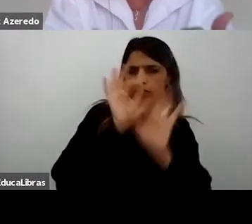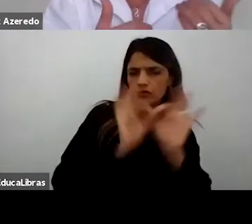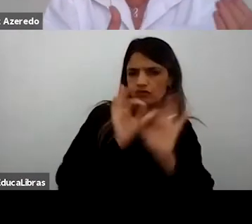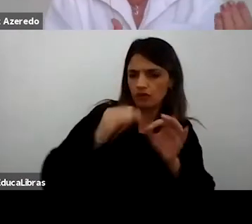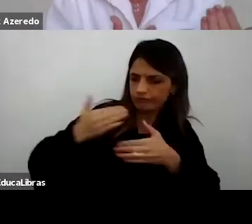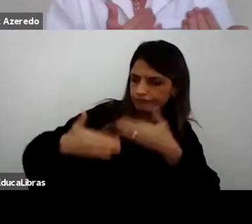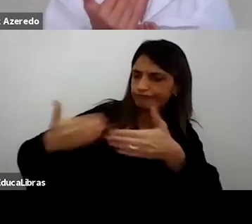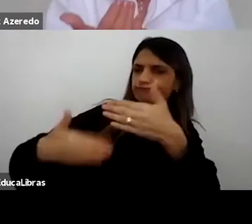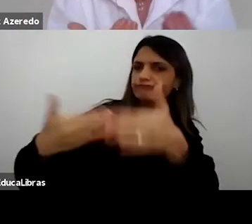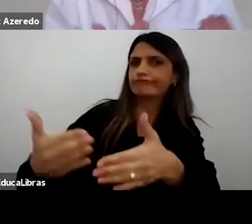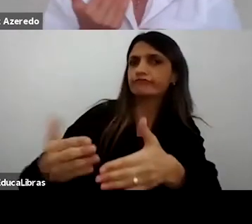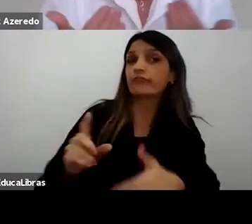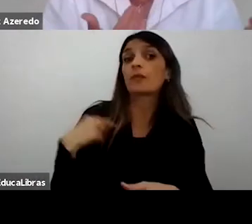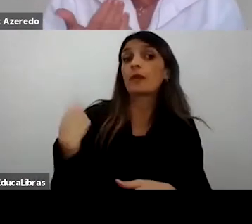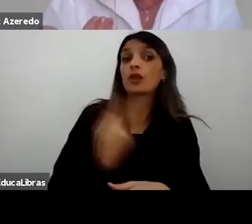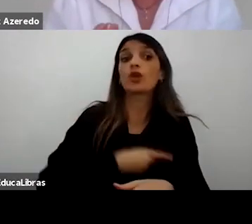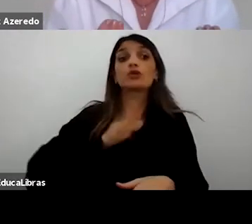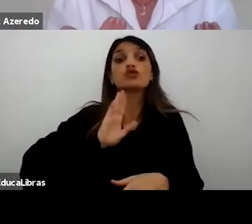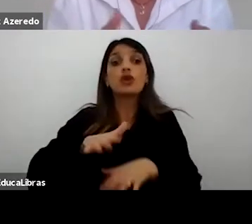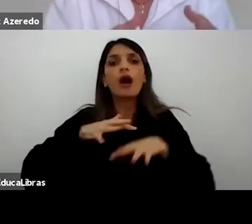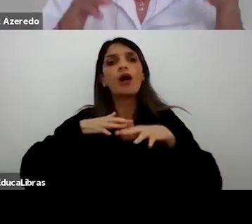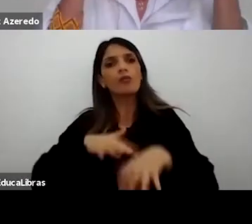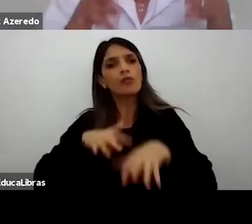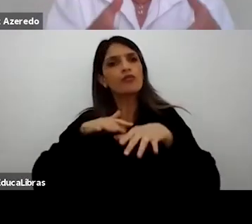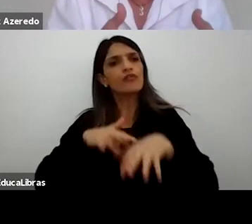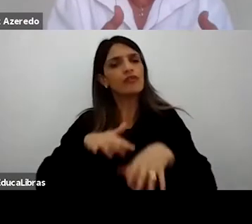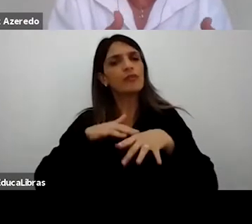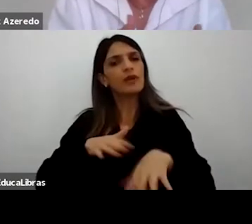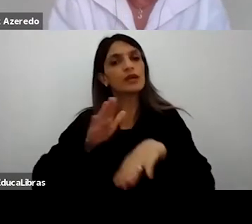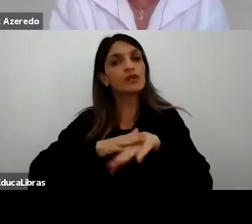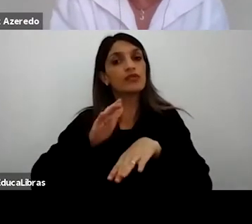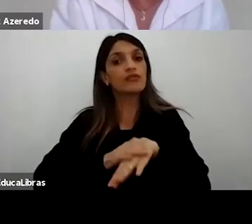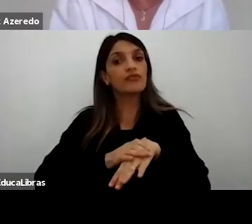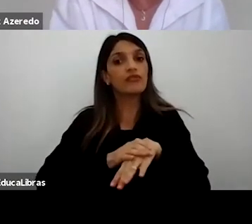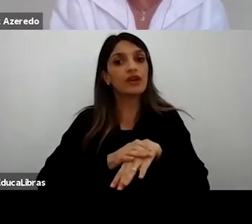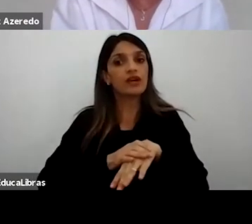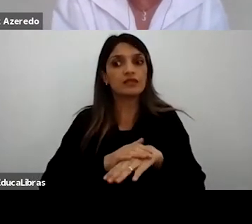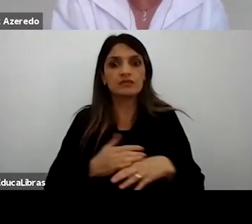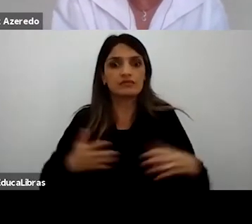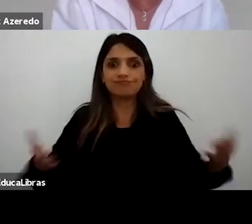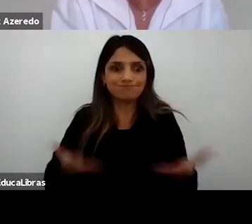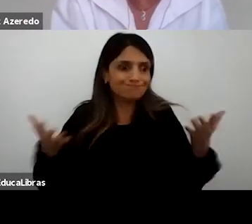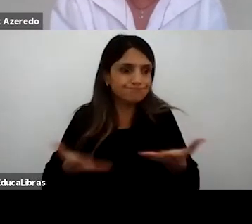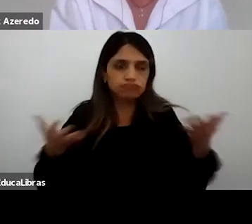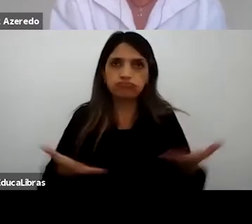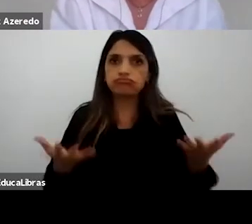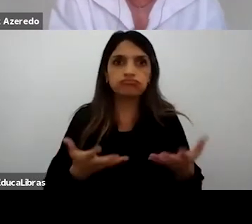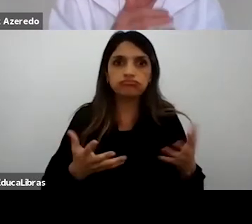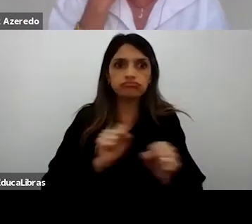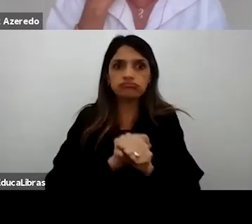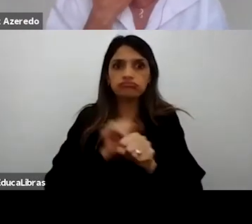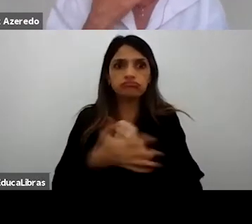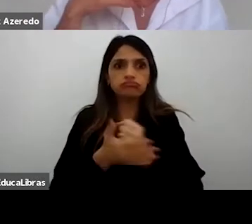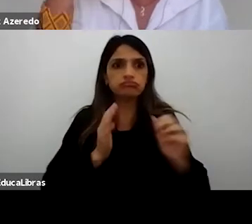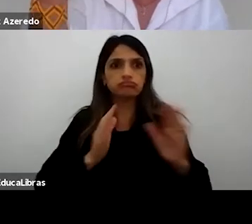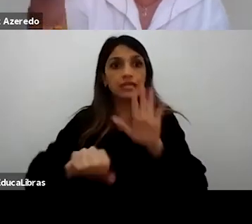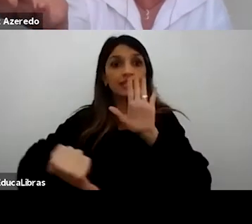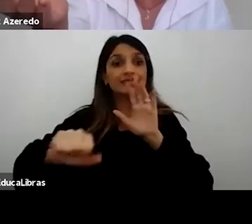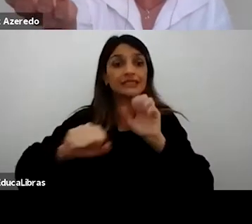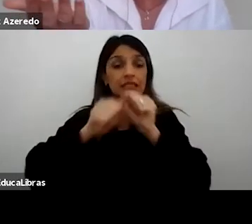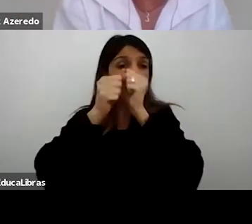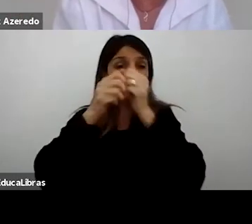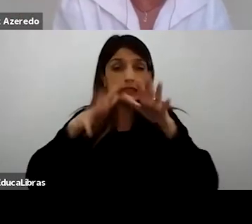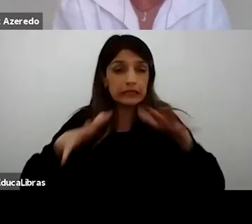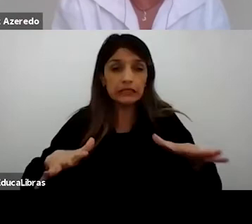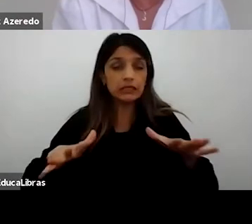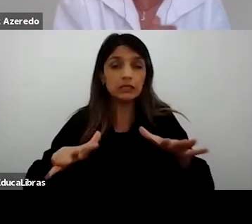Então, para nós, isso já é um movimento que foi feito no calor dos acontecimentos, né, da crise, e que tem